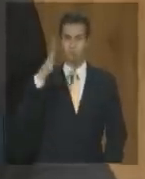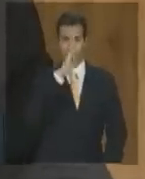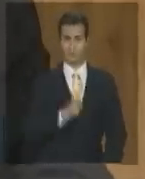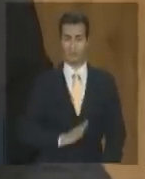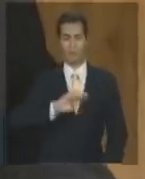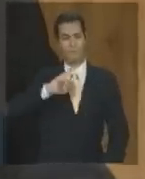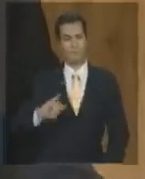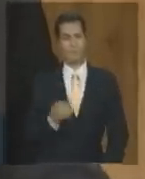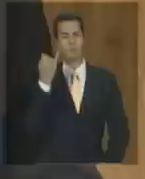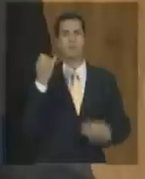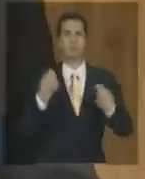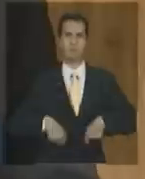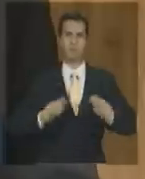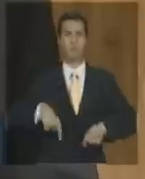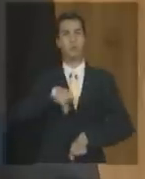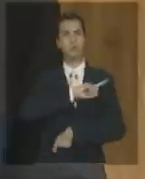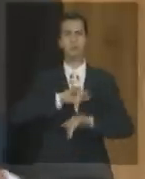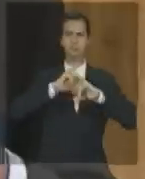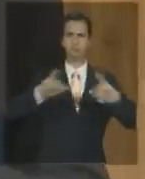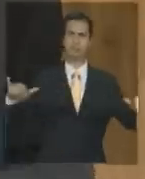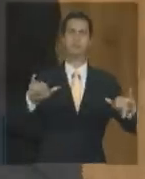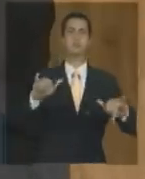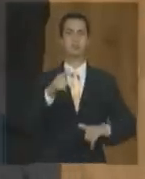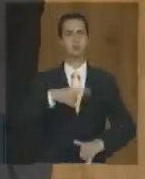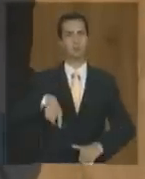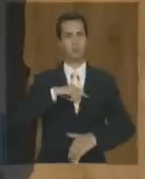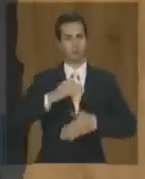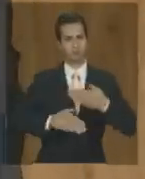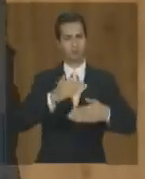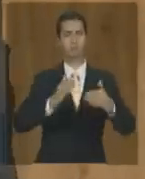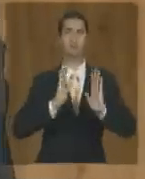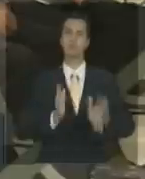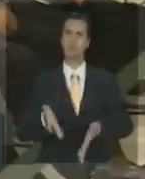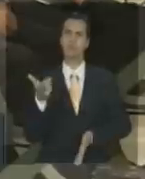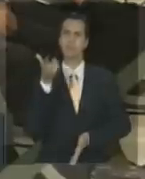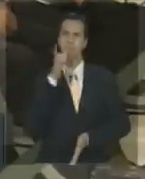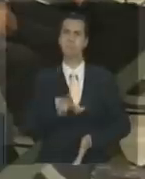sua posição e os avanços que a gente tem conquistado.